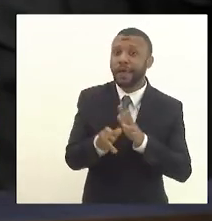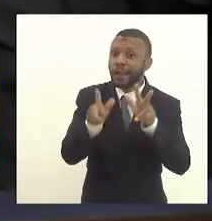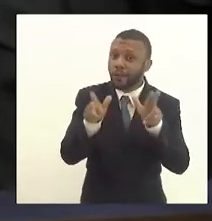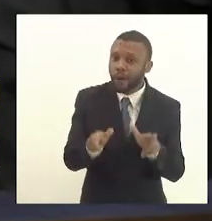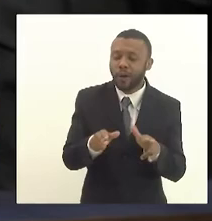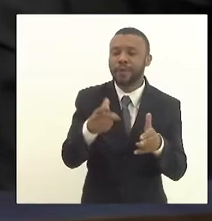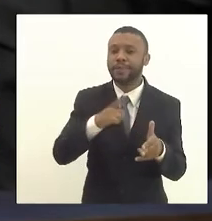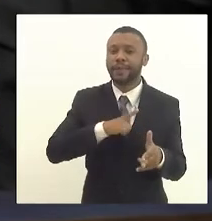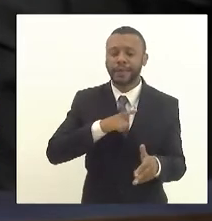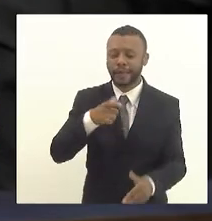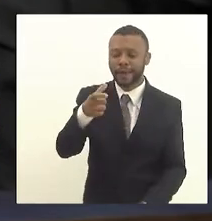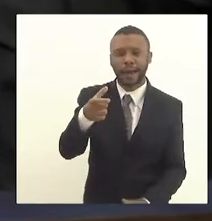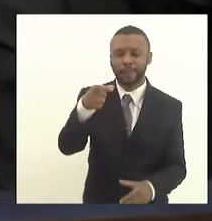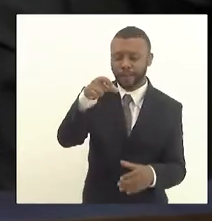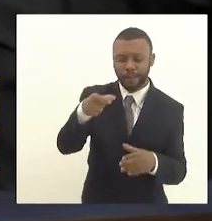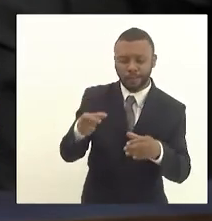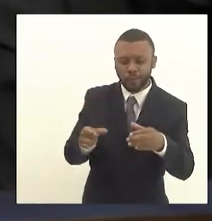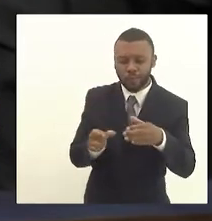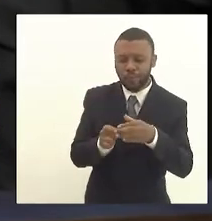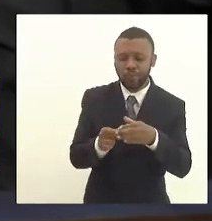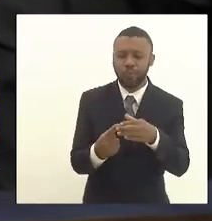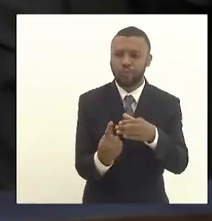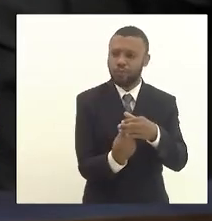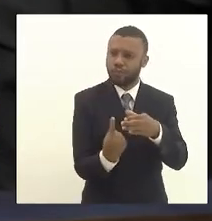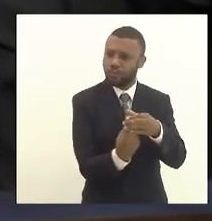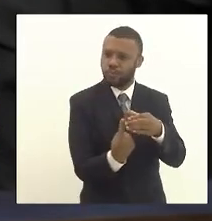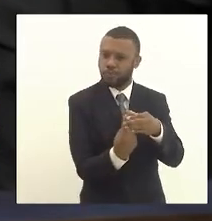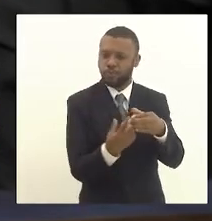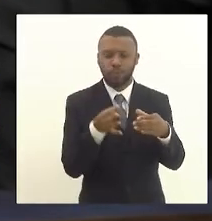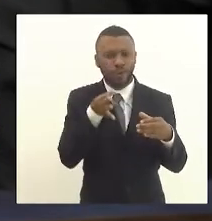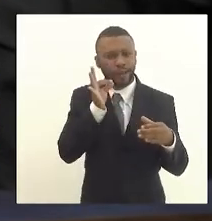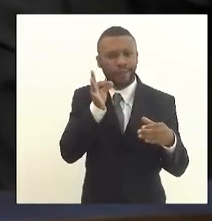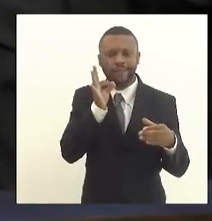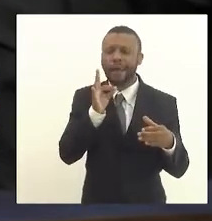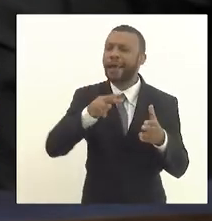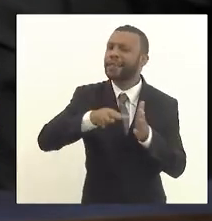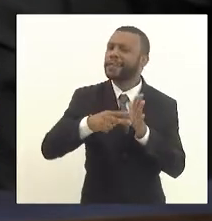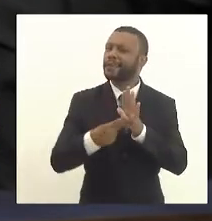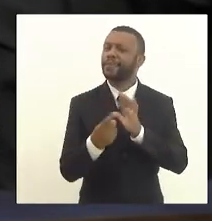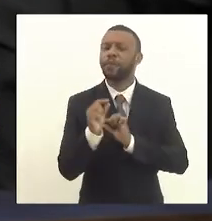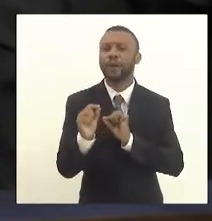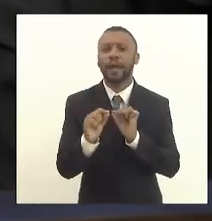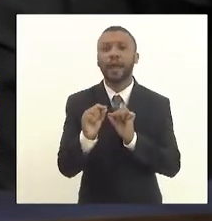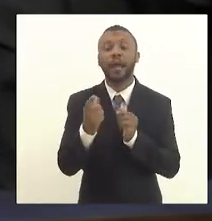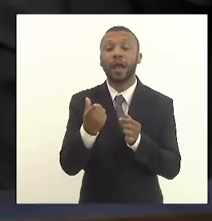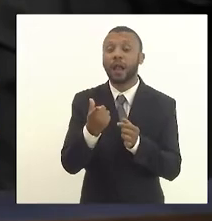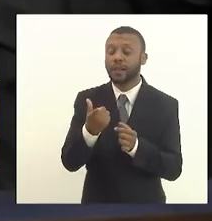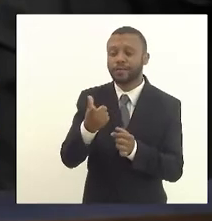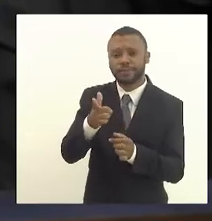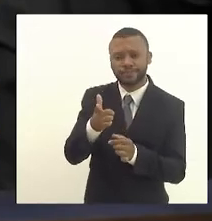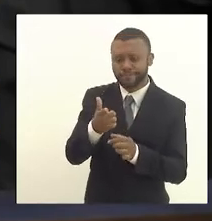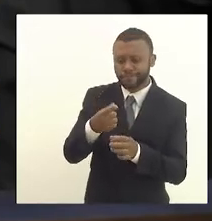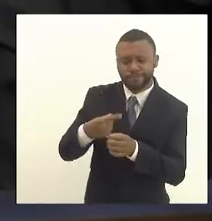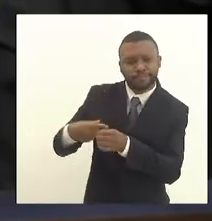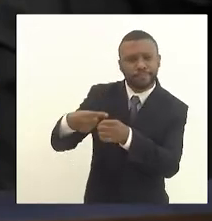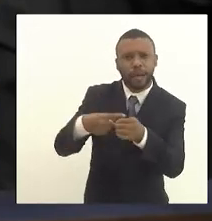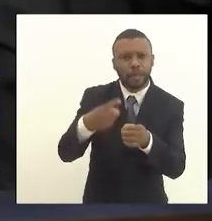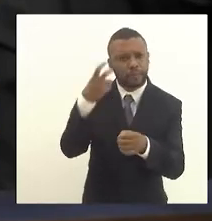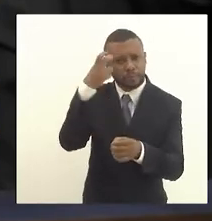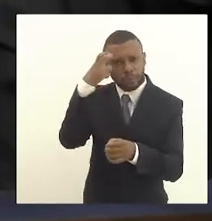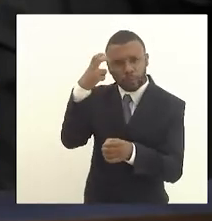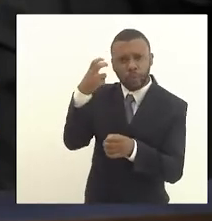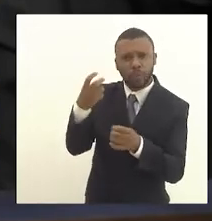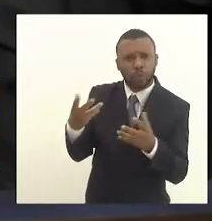mais cápsulas de café. O que são as cápsulas de café? Casos de uso de cidades inteligentes. Vamos começar por um sistema